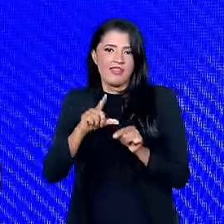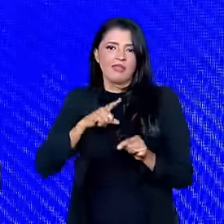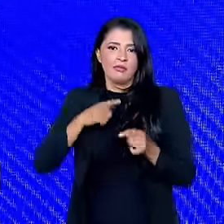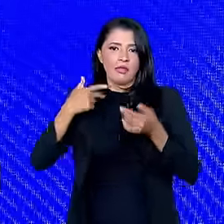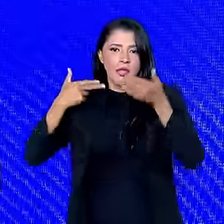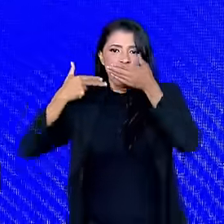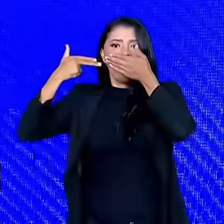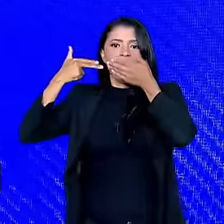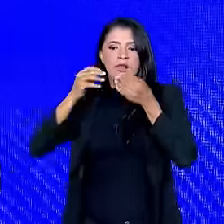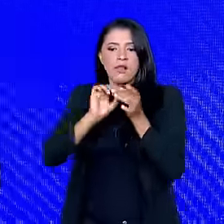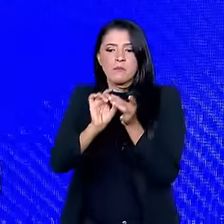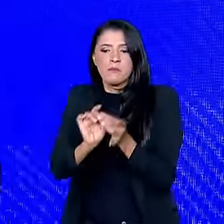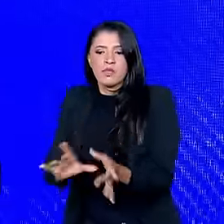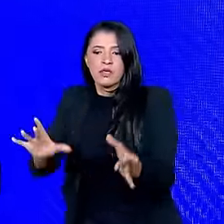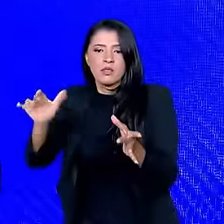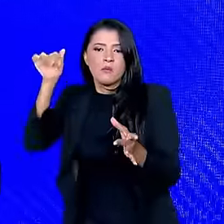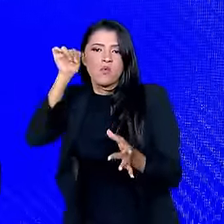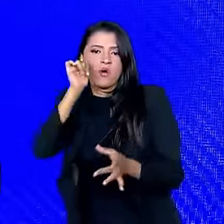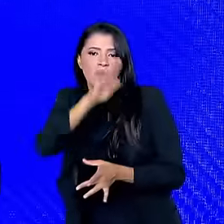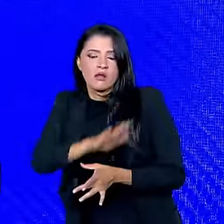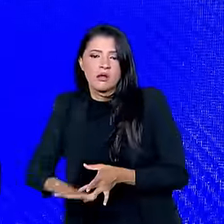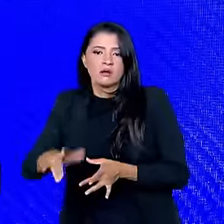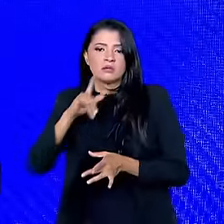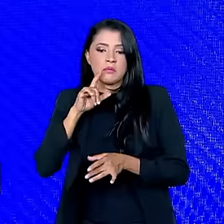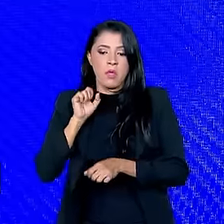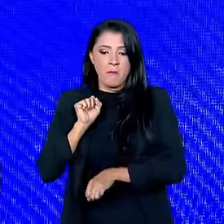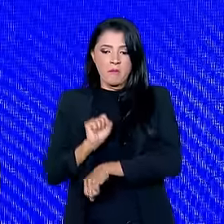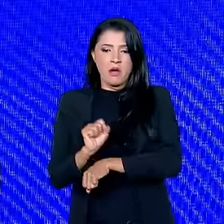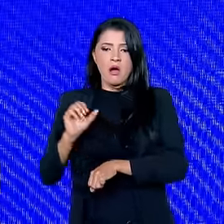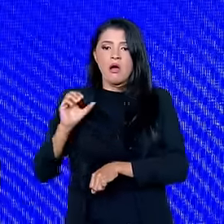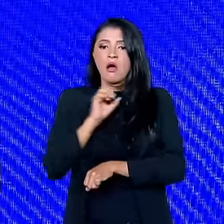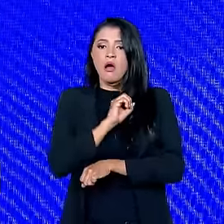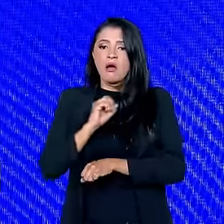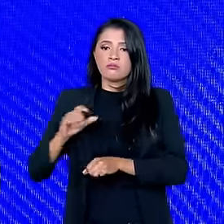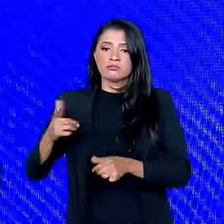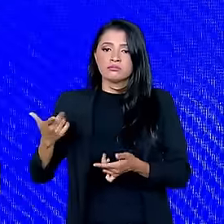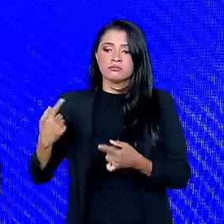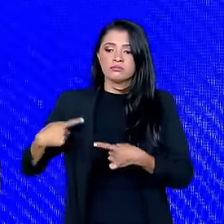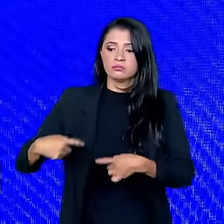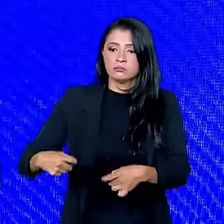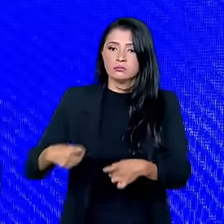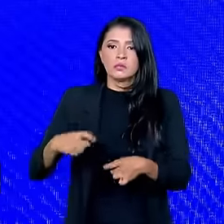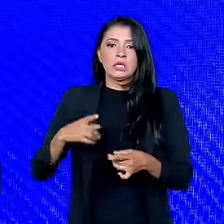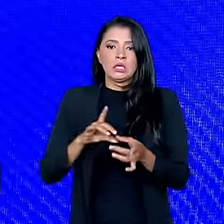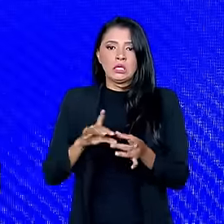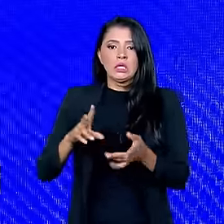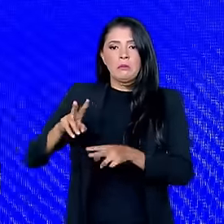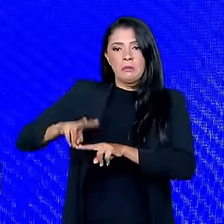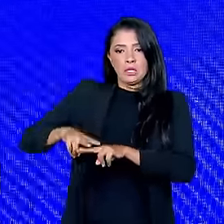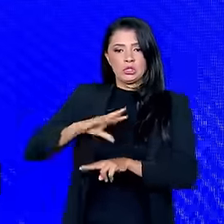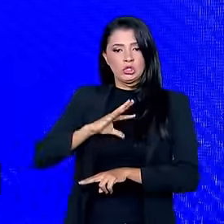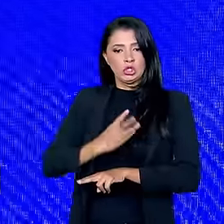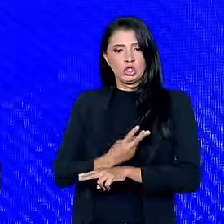mulheres e crianças, em troca de uma trégua temporária e da libertação de prisioneiros